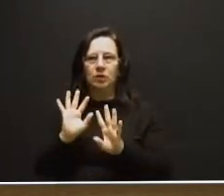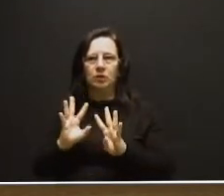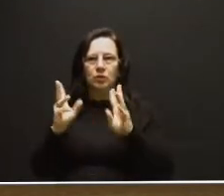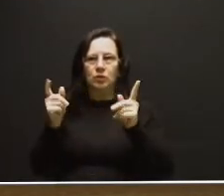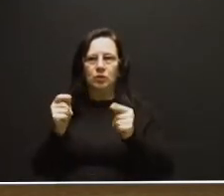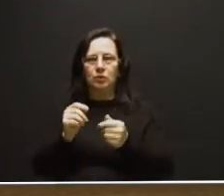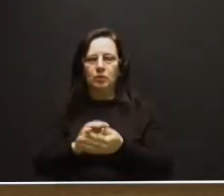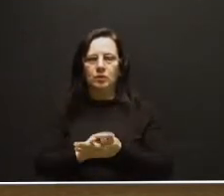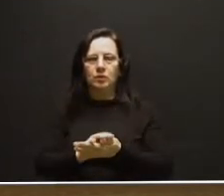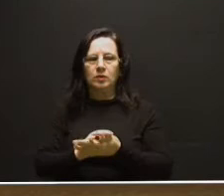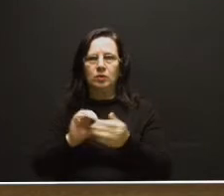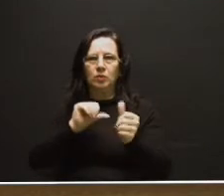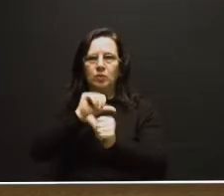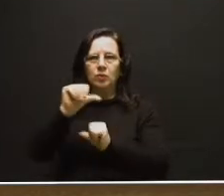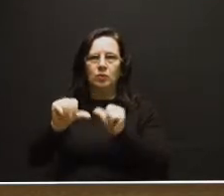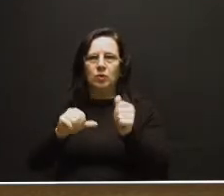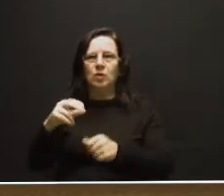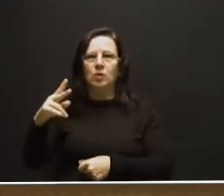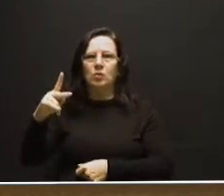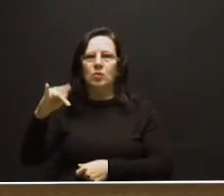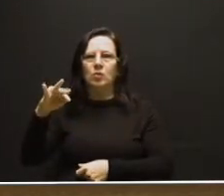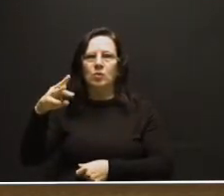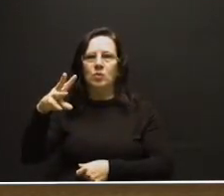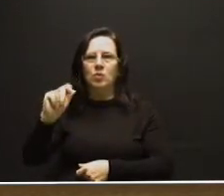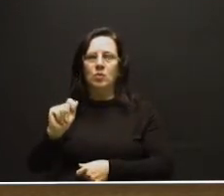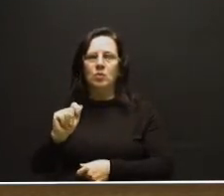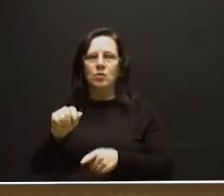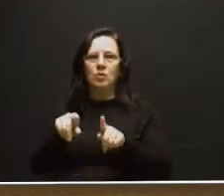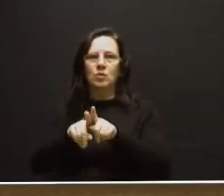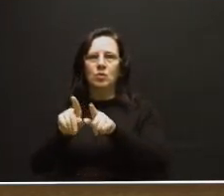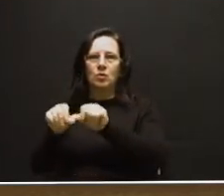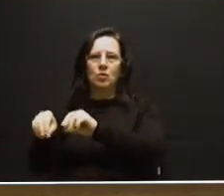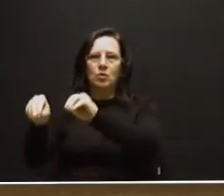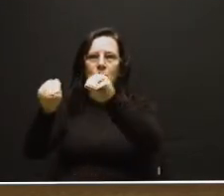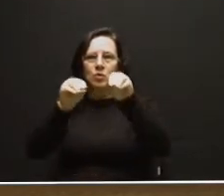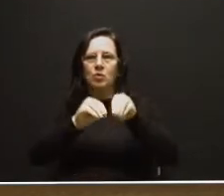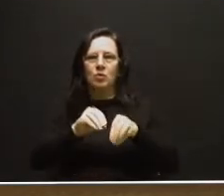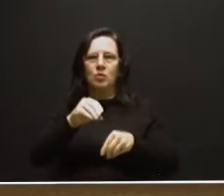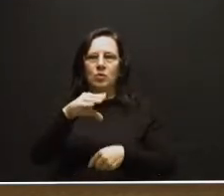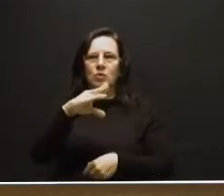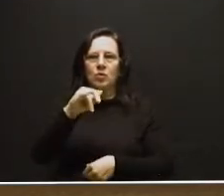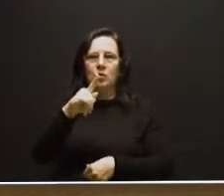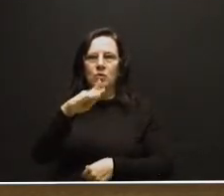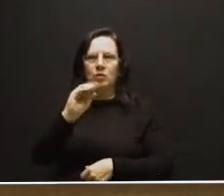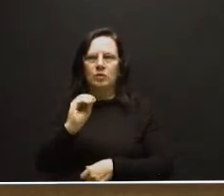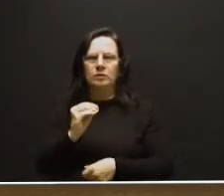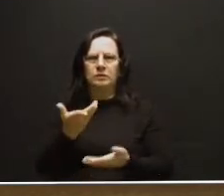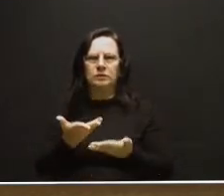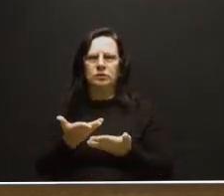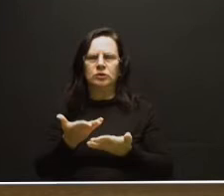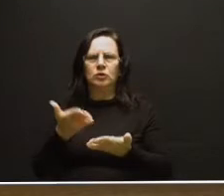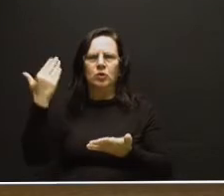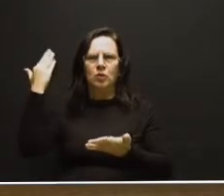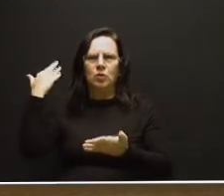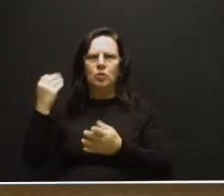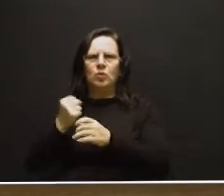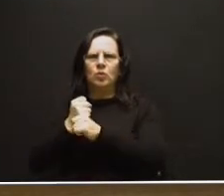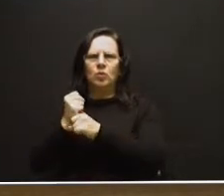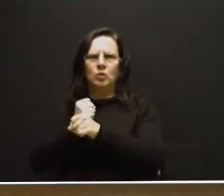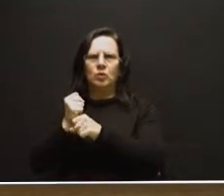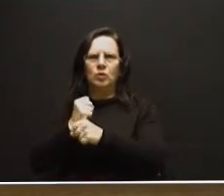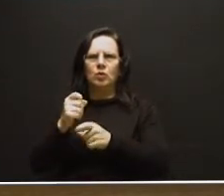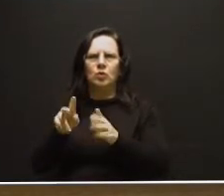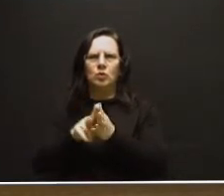que mudará a policlínica pus por castro se no meio do ano passado o próprio